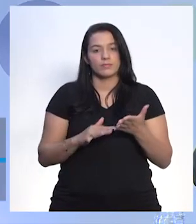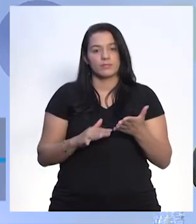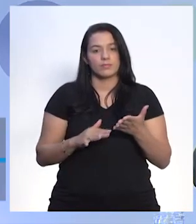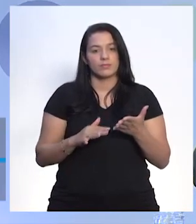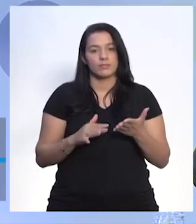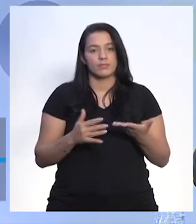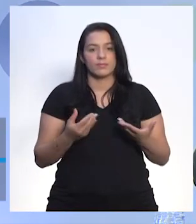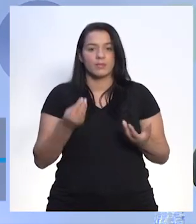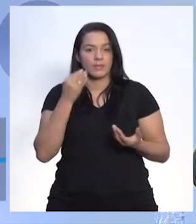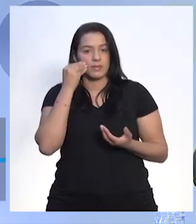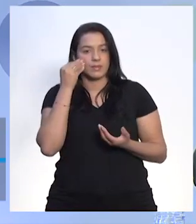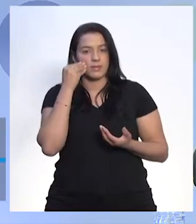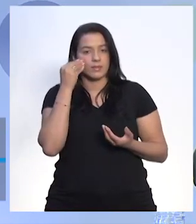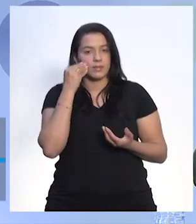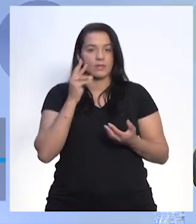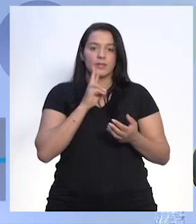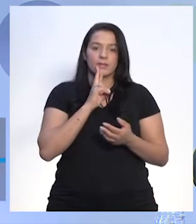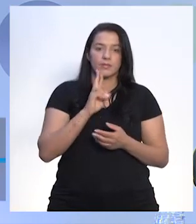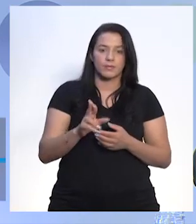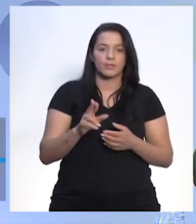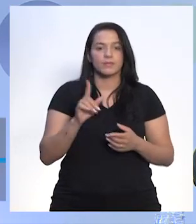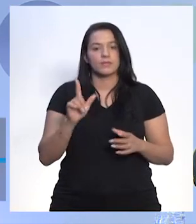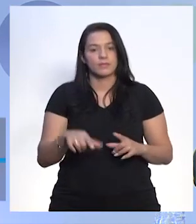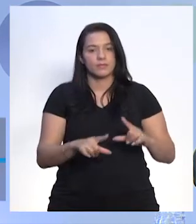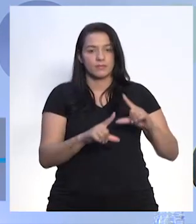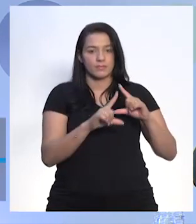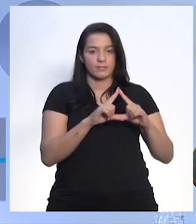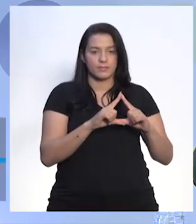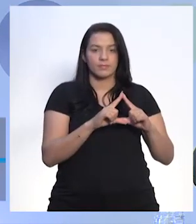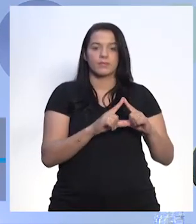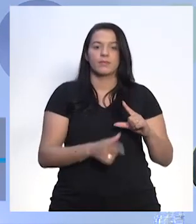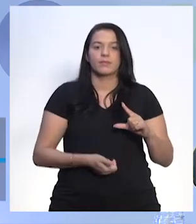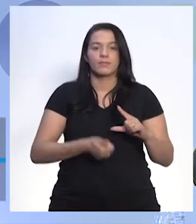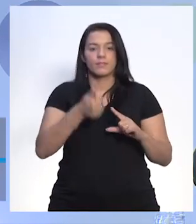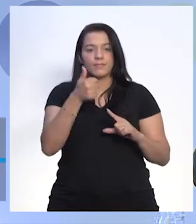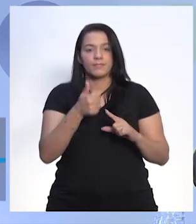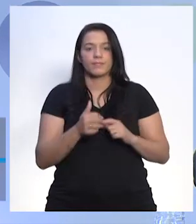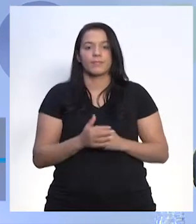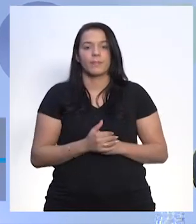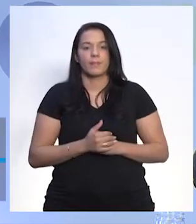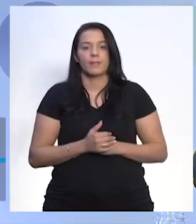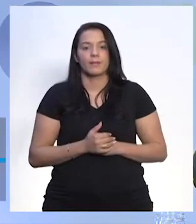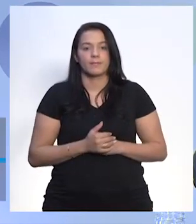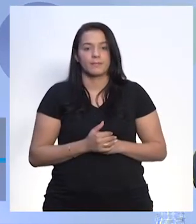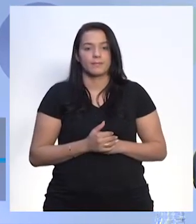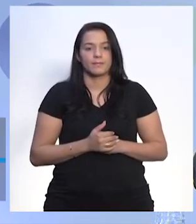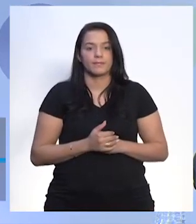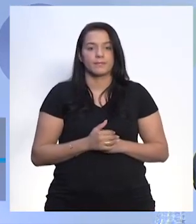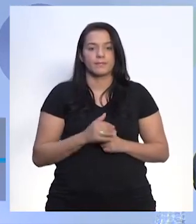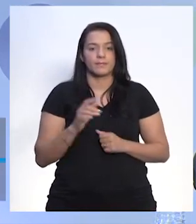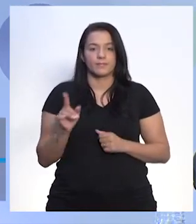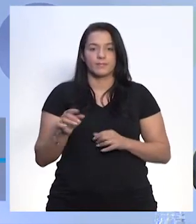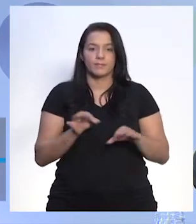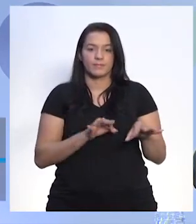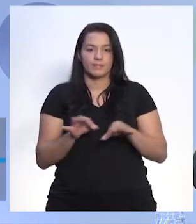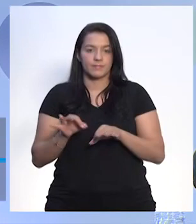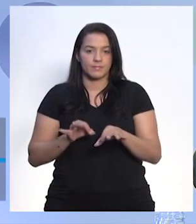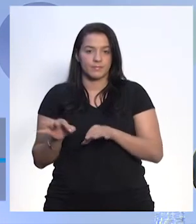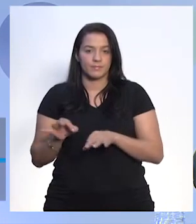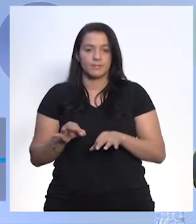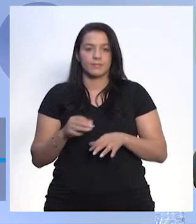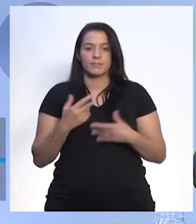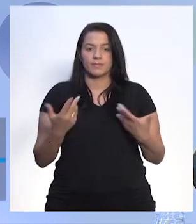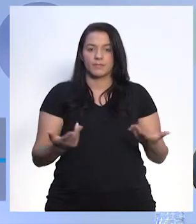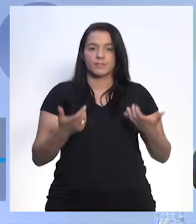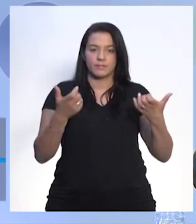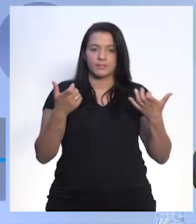eu quis sempre cair na ideia do triângulo, tá? Então, aí foi a ideia do triângulo. Então, foi a Parceiros que montou. E eu acho muito